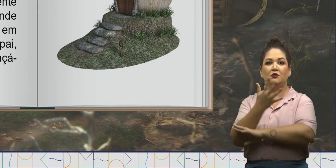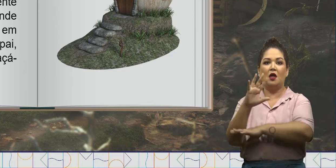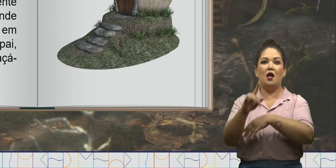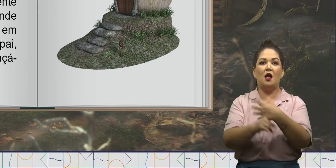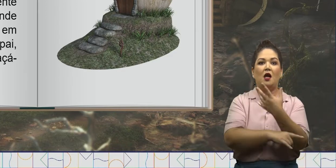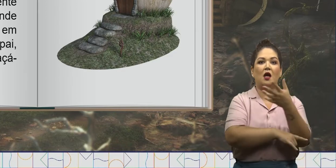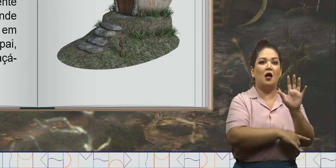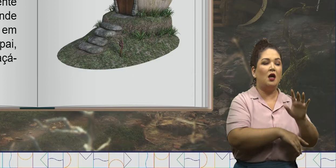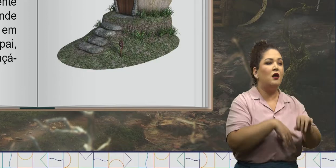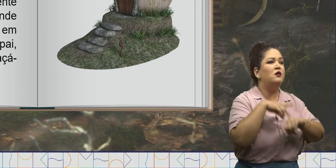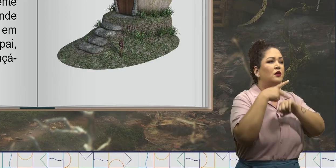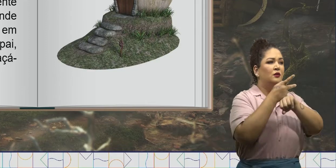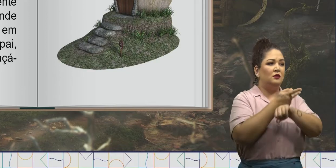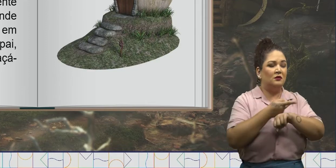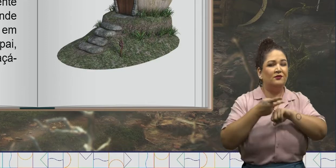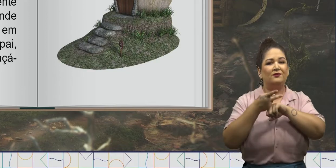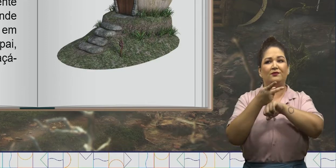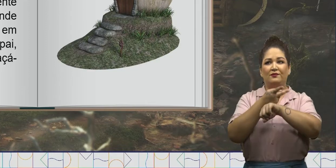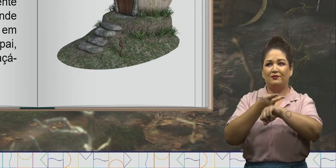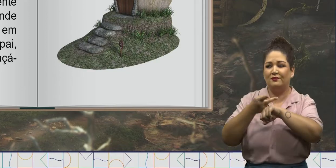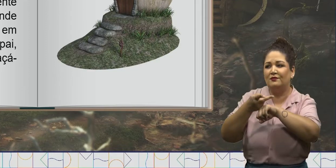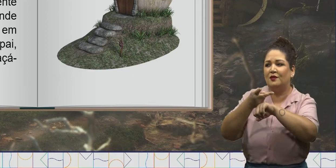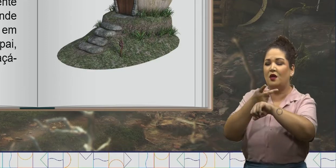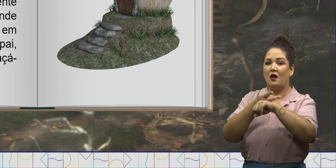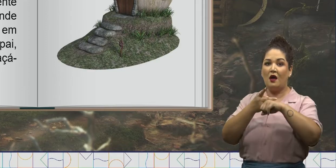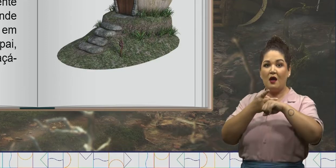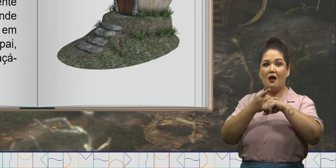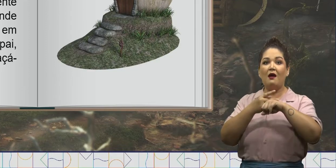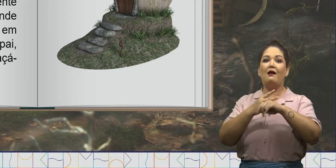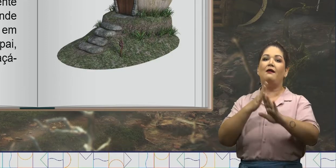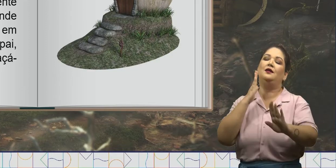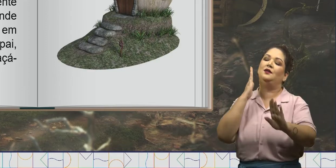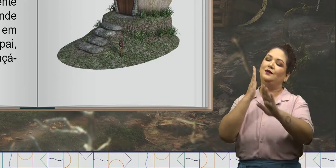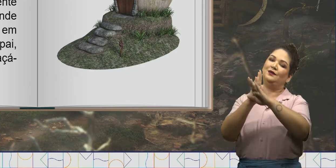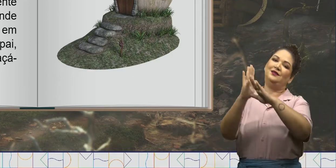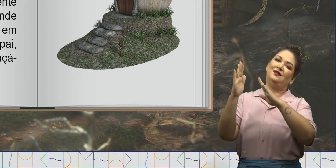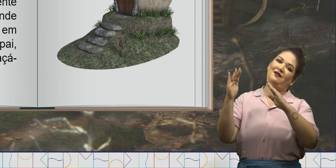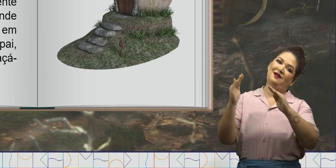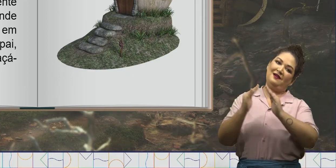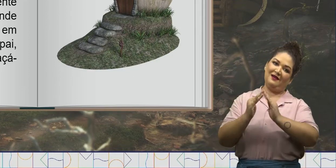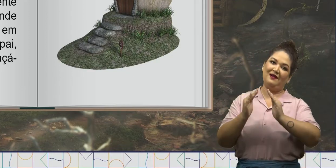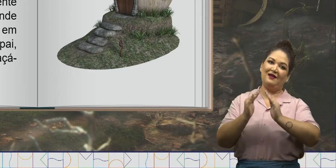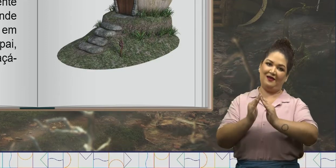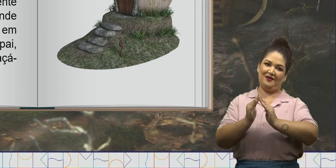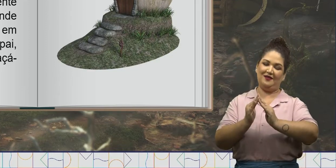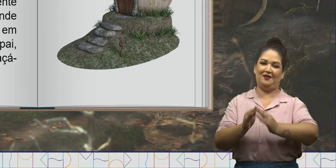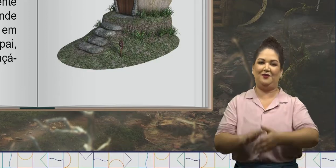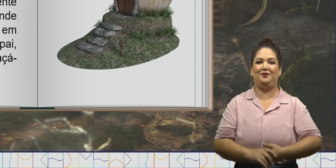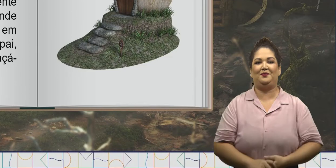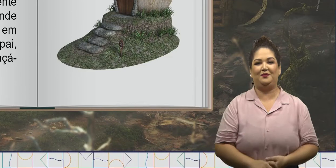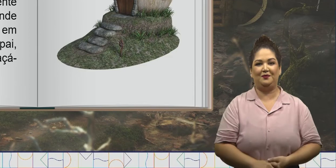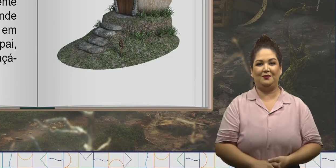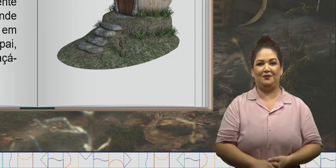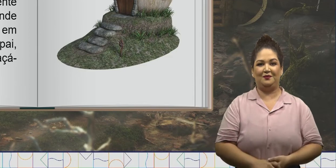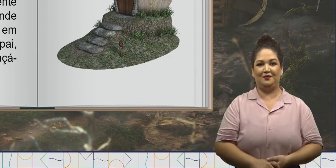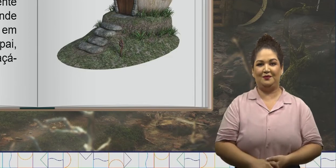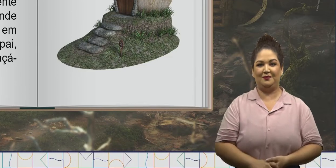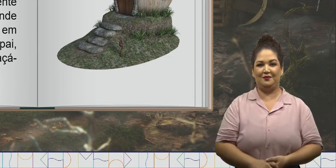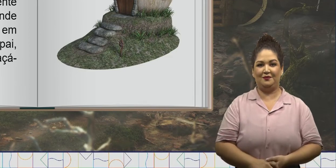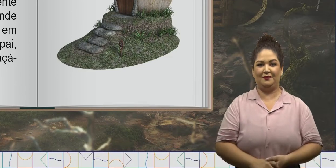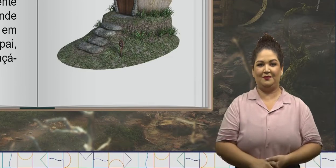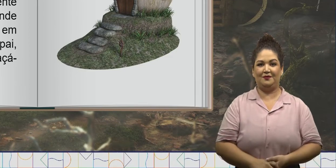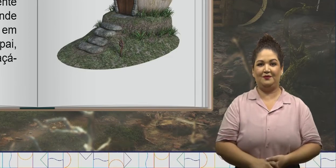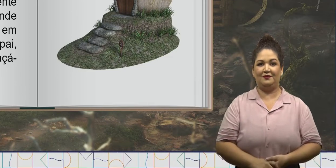e, depois de muito procurar, finalmente avistaram a cabana